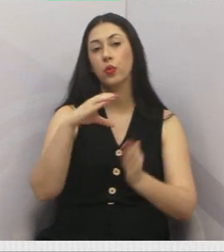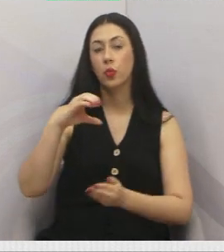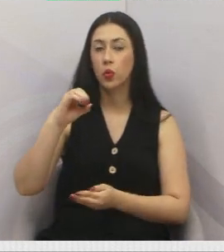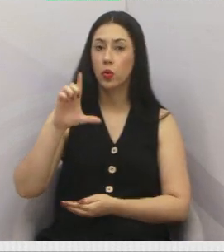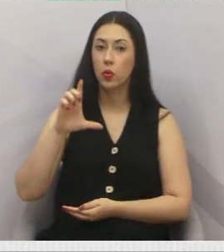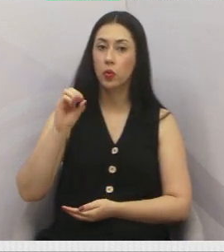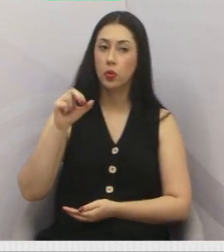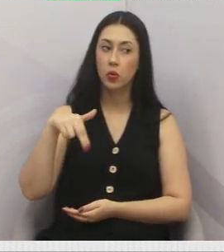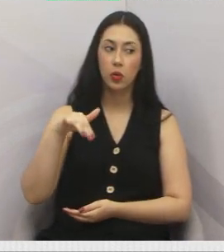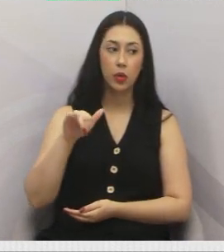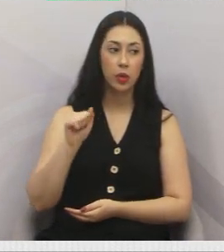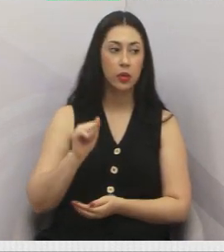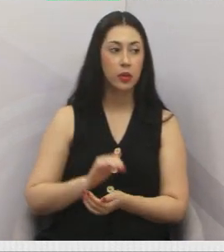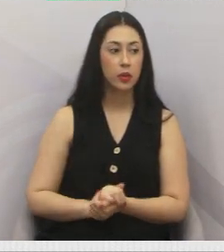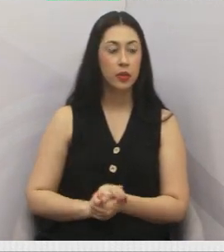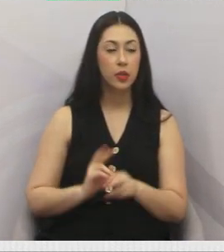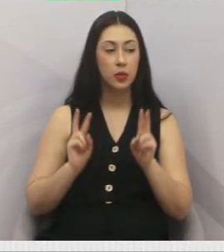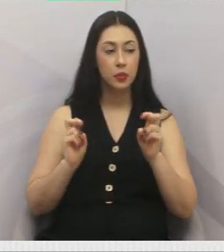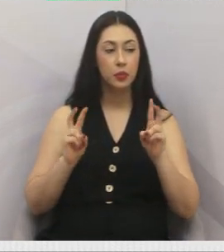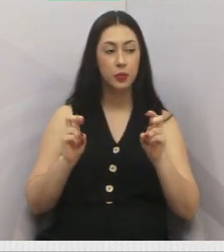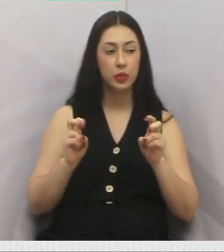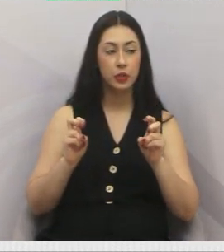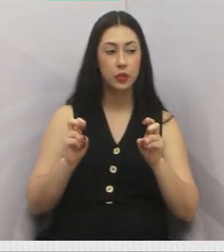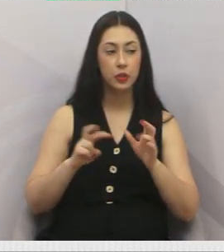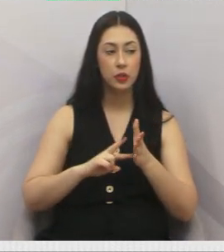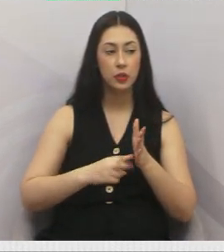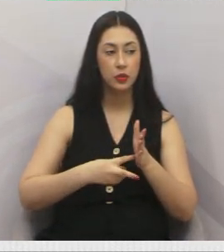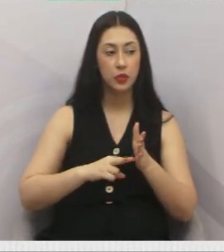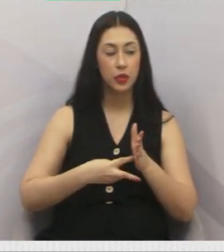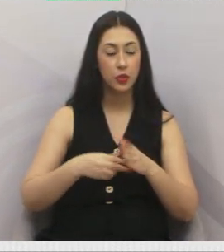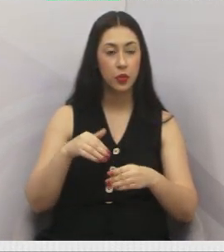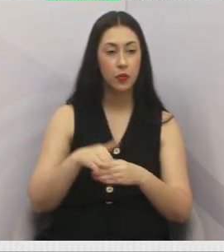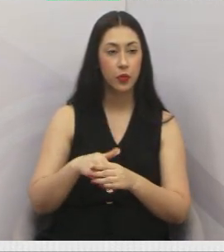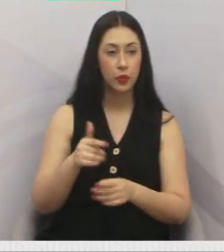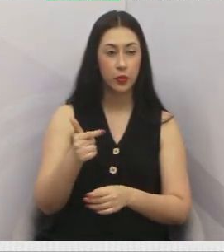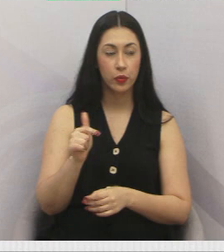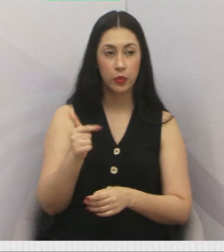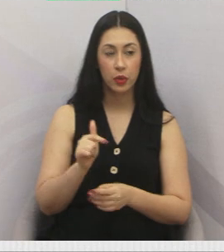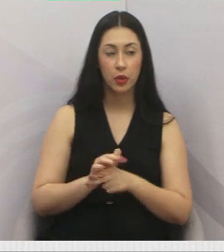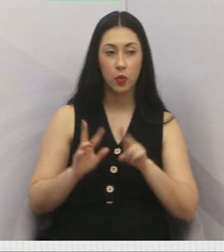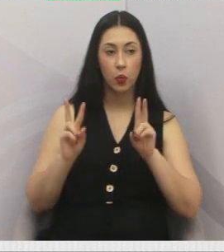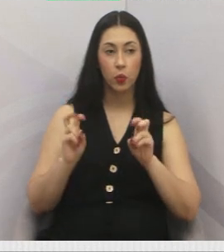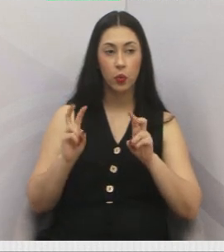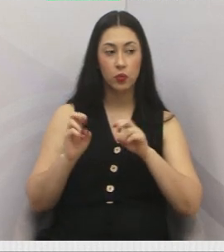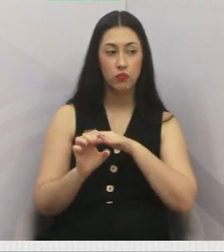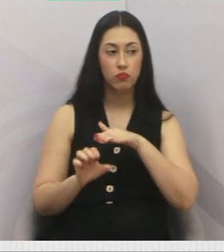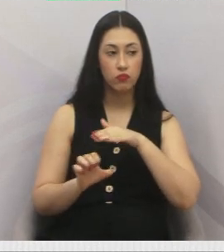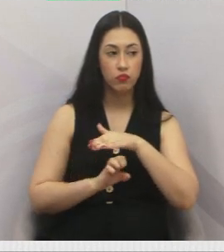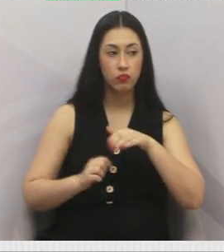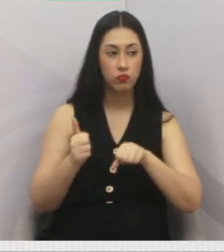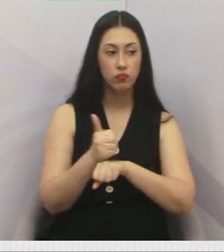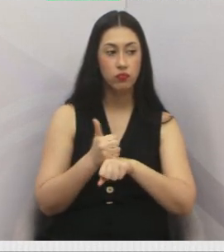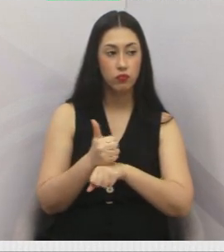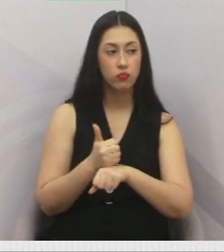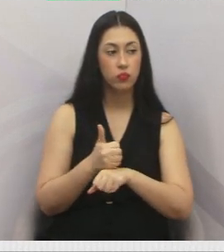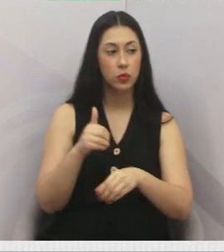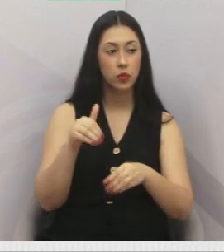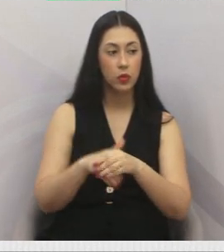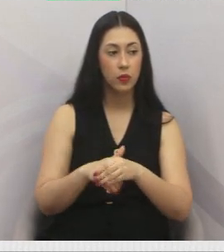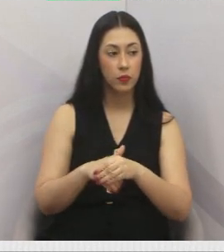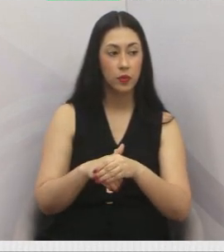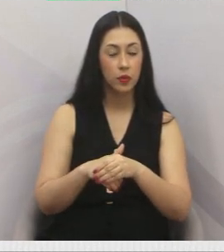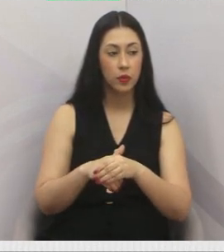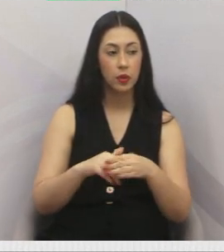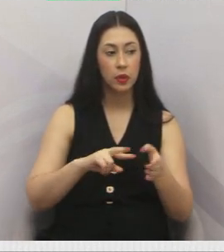Colônia. Segmento Entidade de Classe Sindical, voto em branco. Segmento Empresas e Entidades Profissionais, um voto